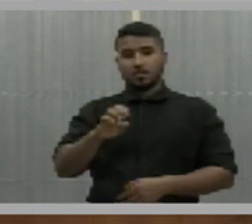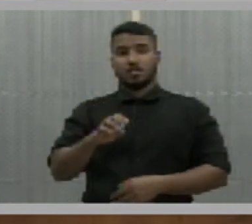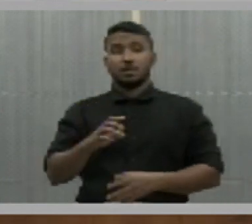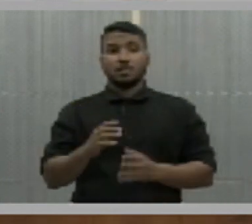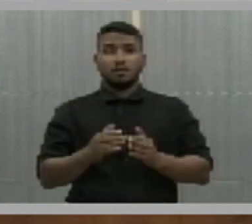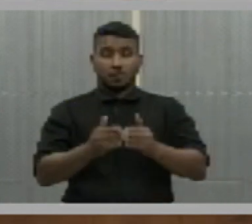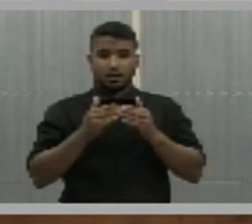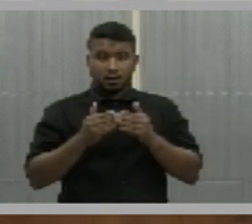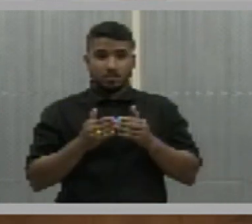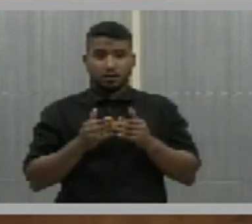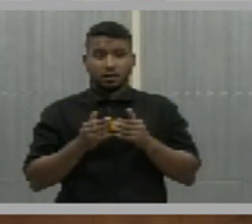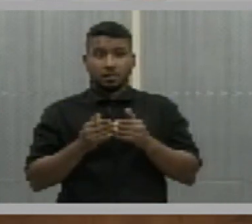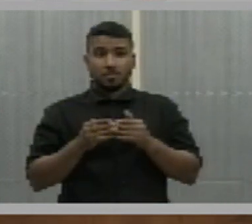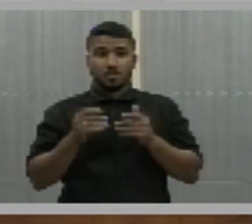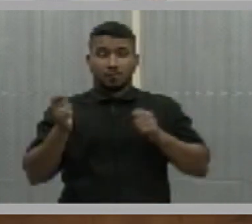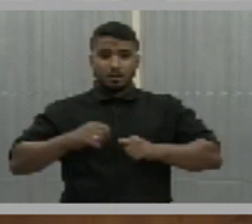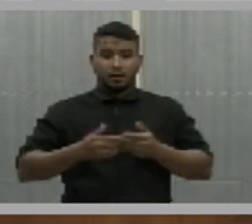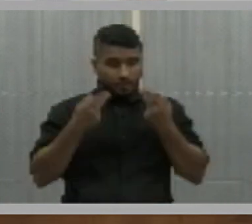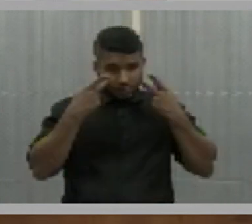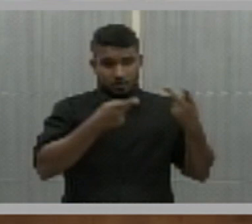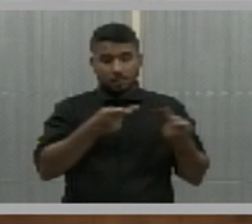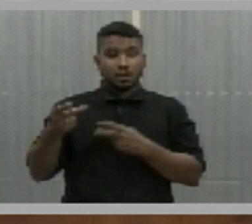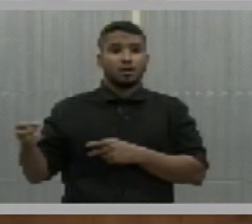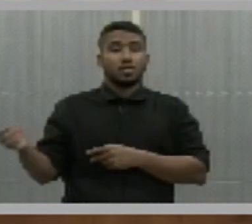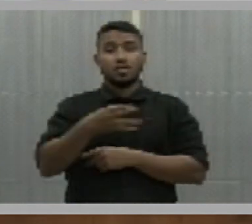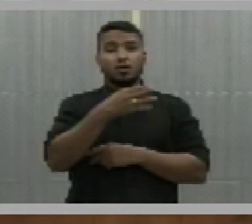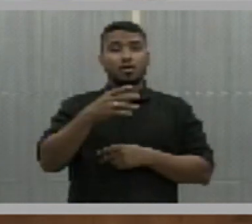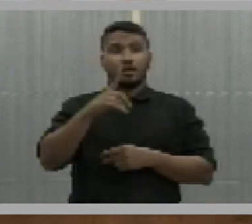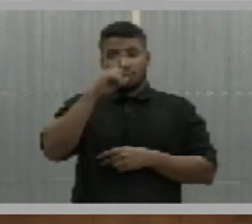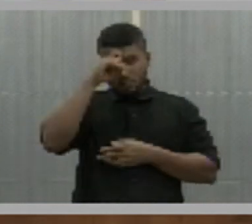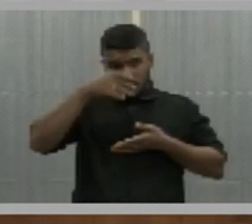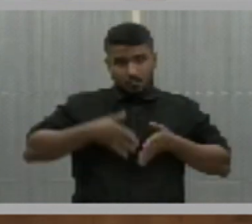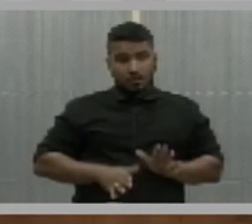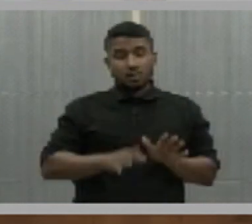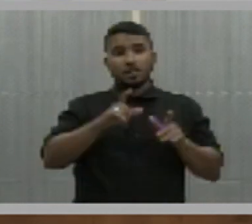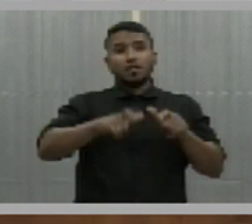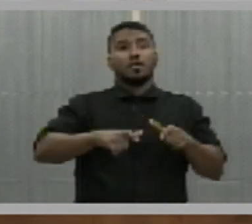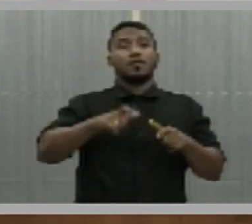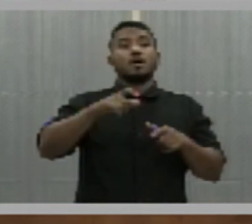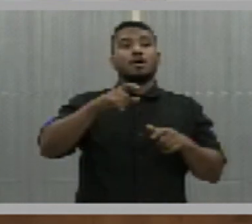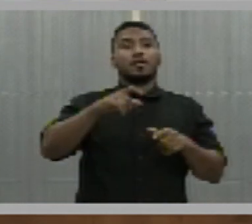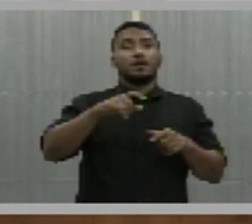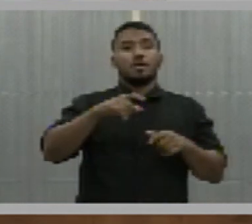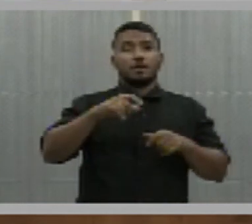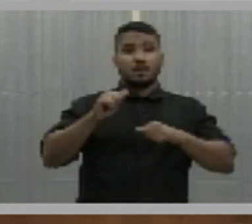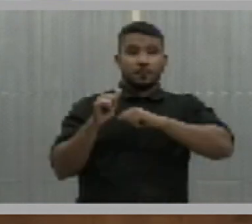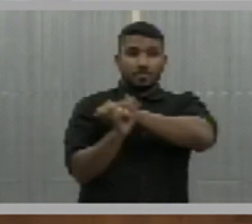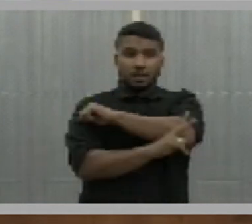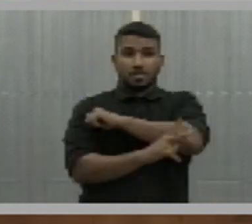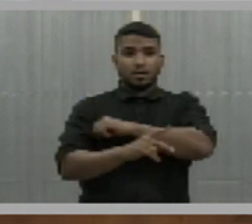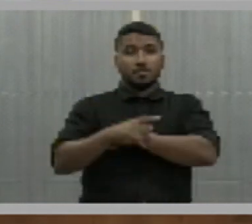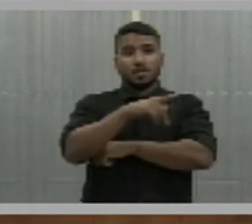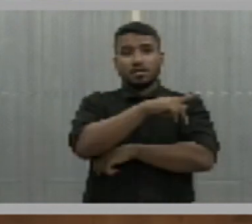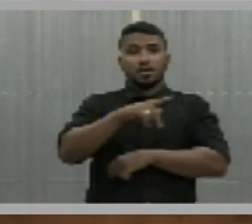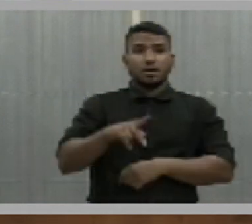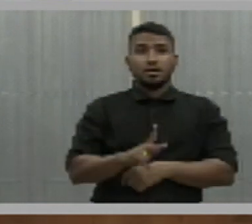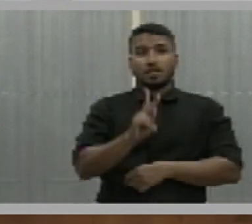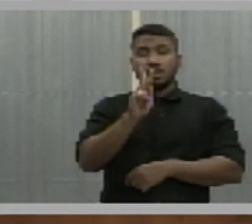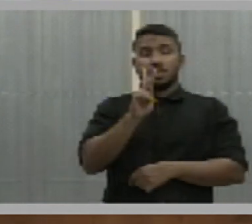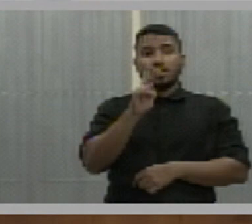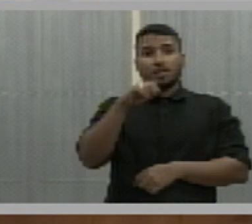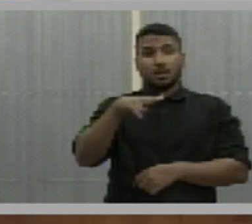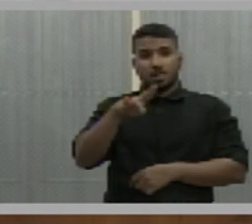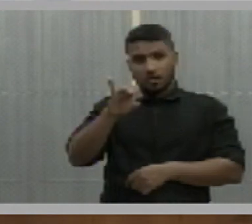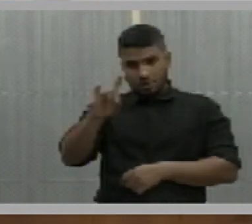Solicitação de autorização para visitar as obras de nova maternidade Dona Evangelina Rosa, localizada na Avenida Presidente Kennedy, Zona Leste